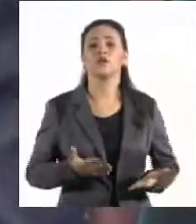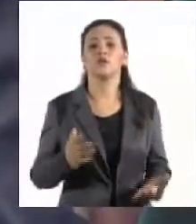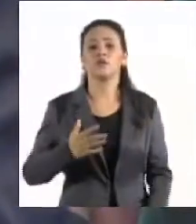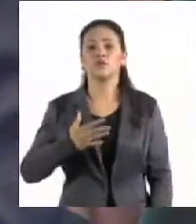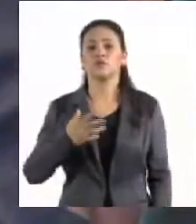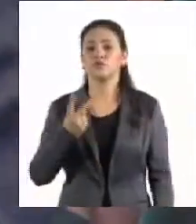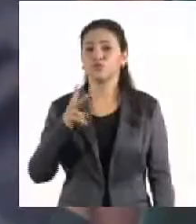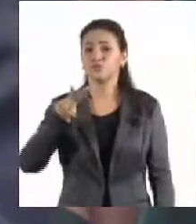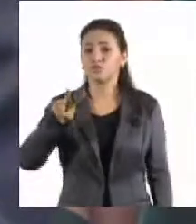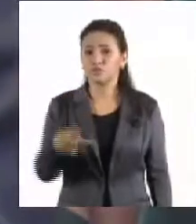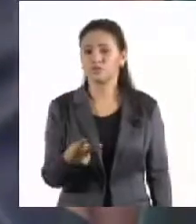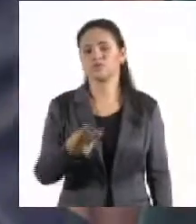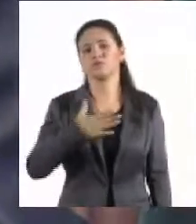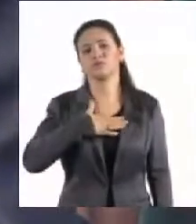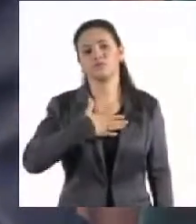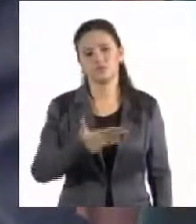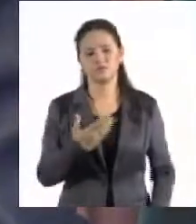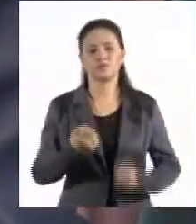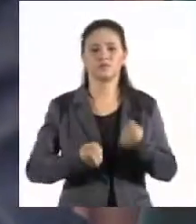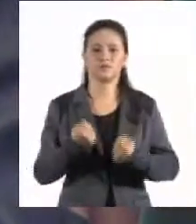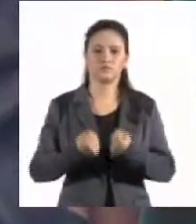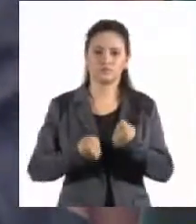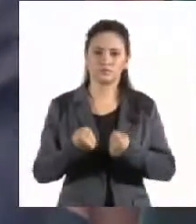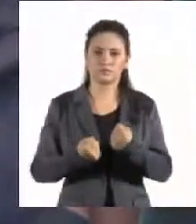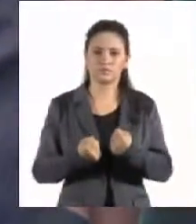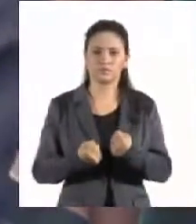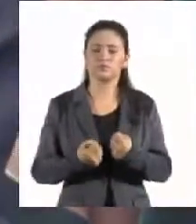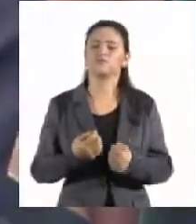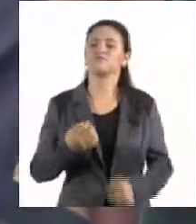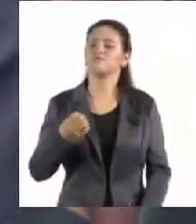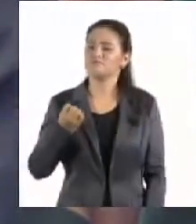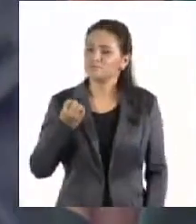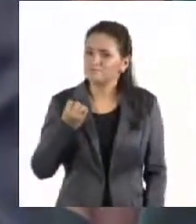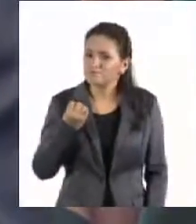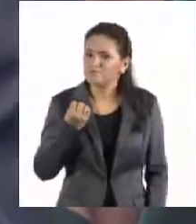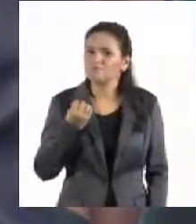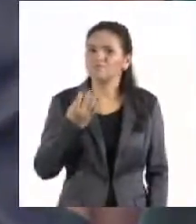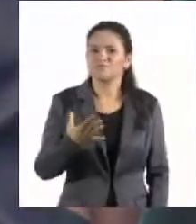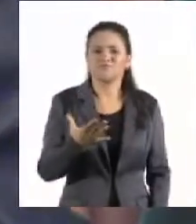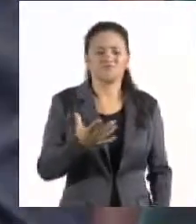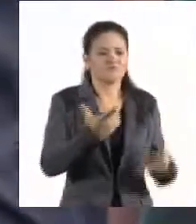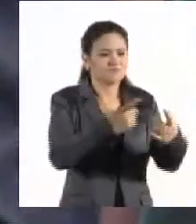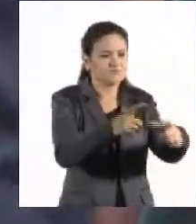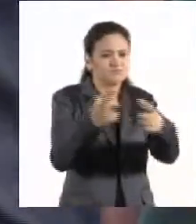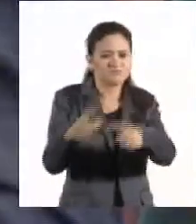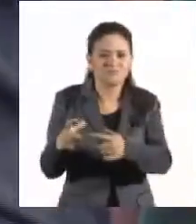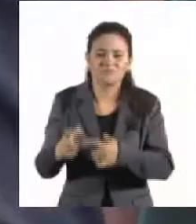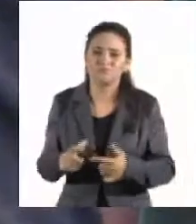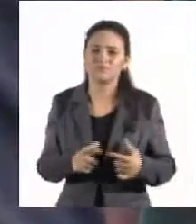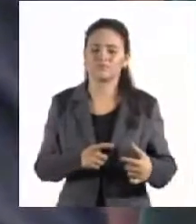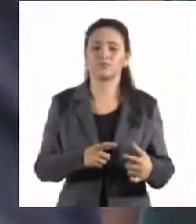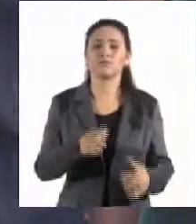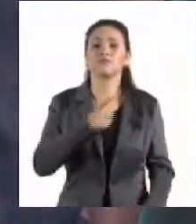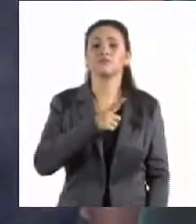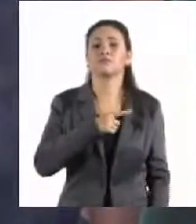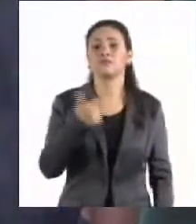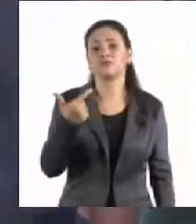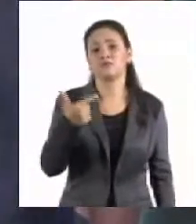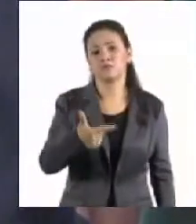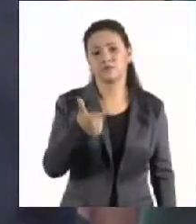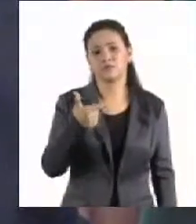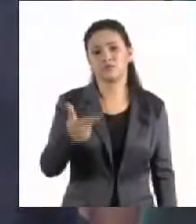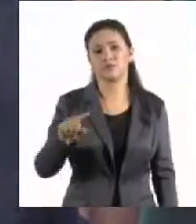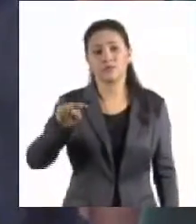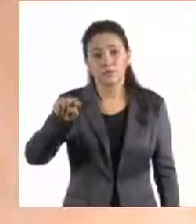um sucesso absoluto em todo o estado, porque houve mais de 22 mil inscrições. Olha só a demanda, deputado, que nós temos pelo interior